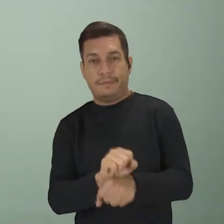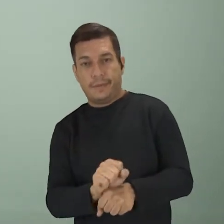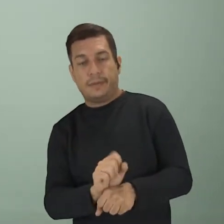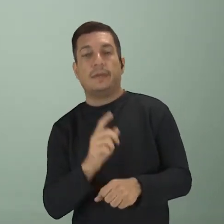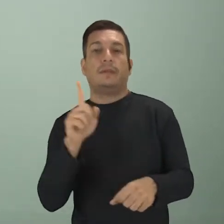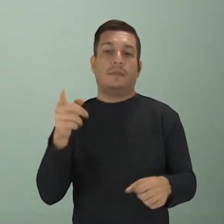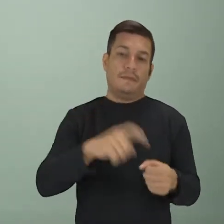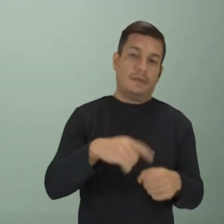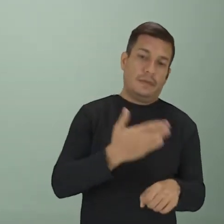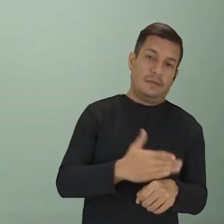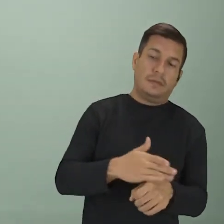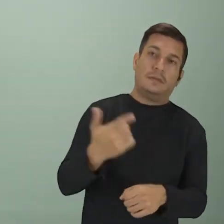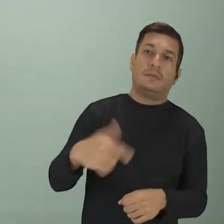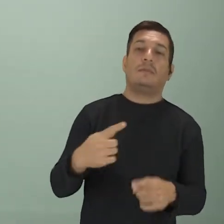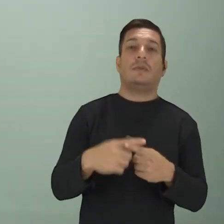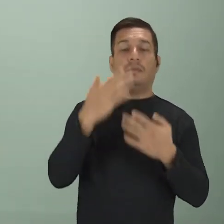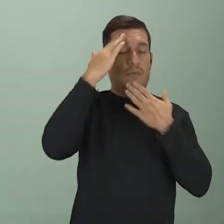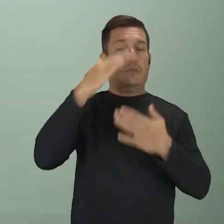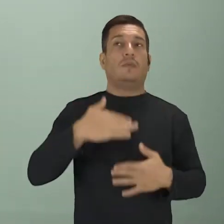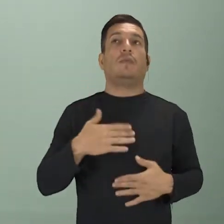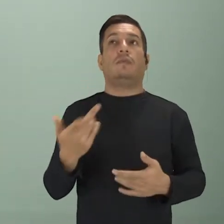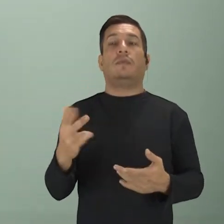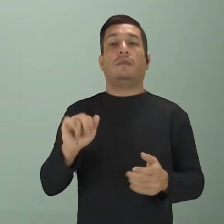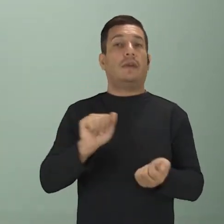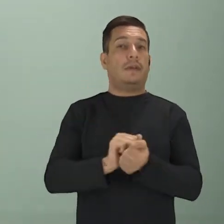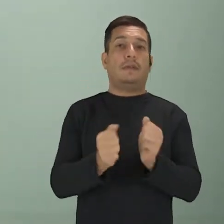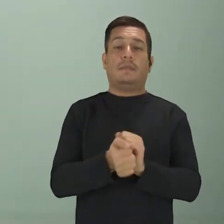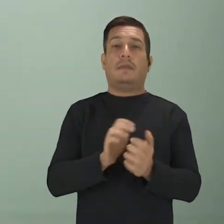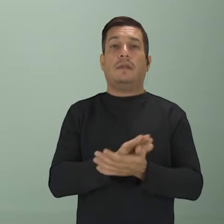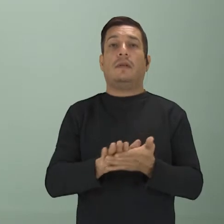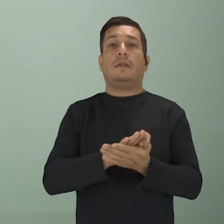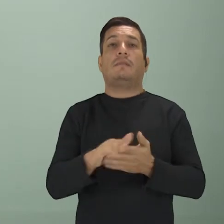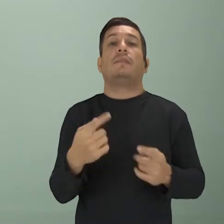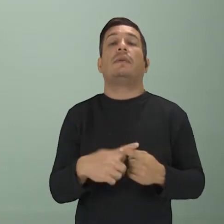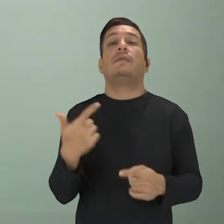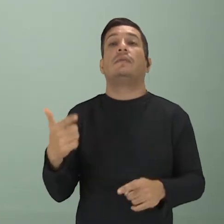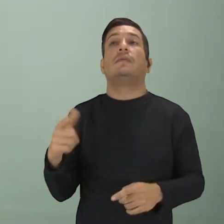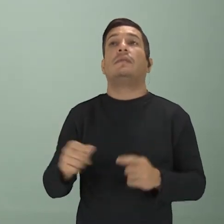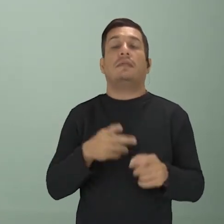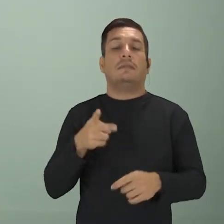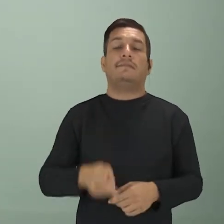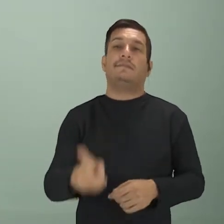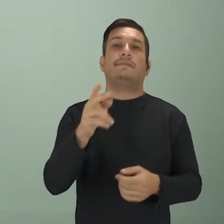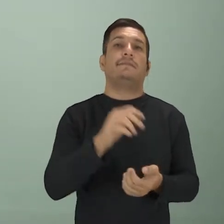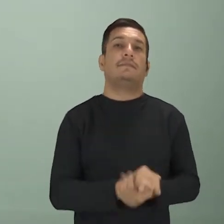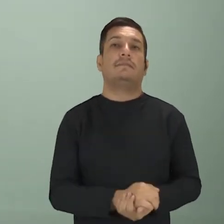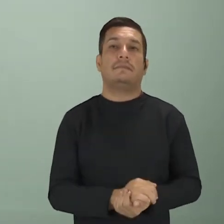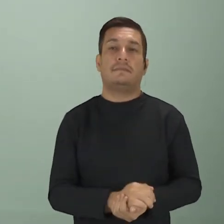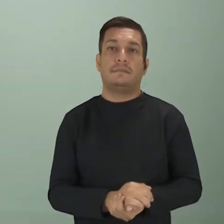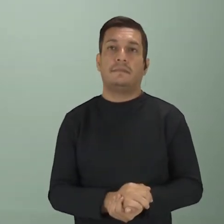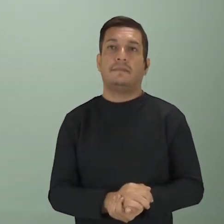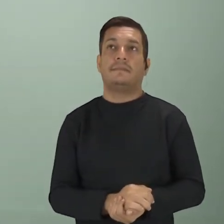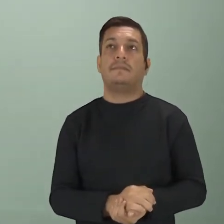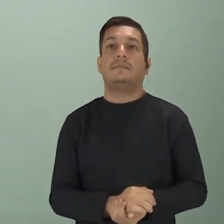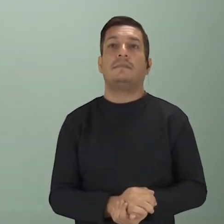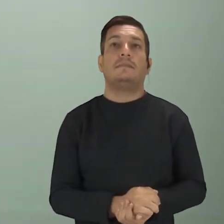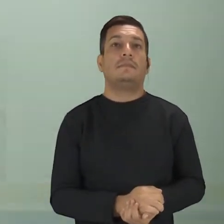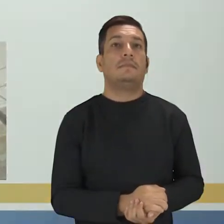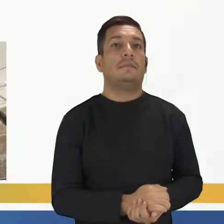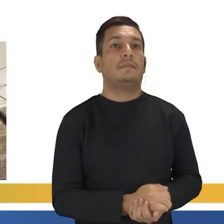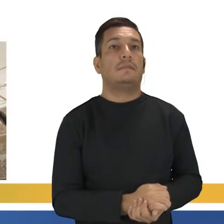esse princípio de adaptação, ele está diretamente relacionado ao princípio que nós vamos ver, é o da continuidade. Que não adianta